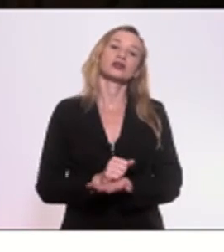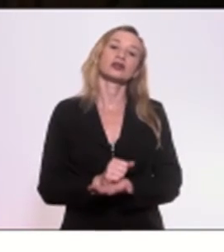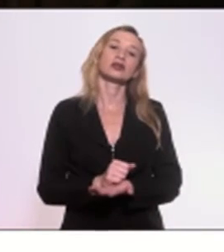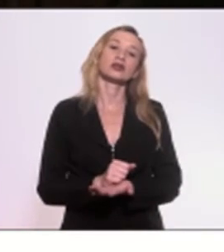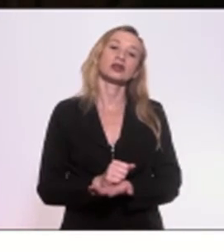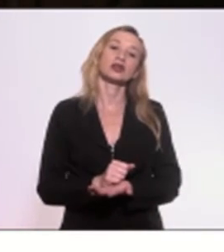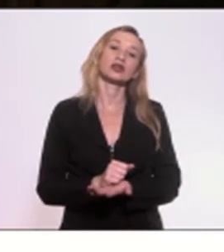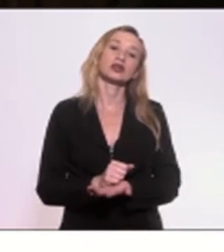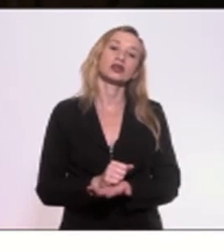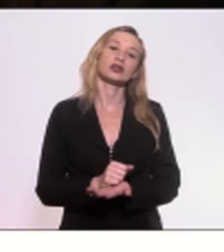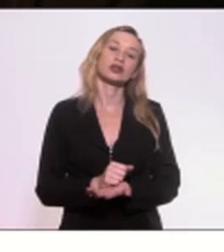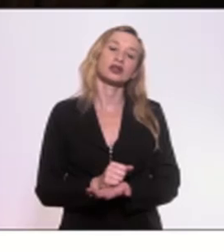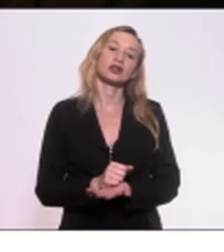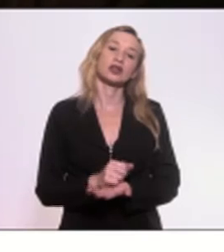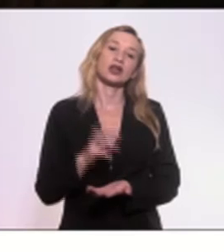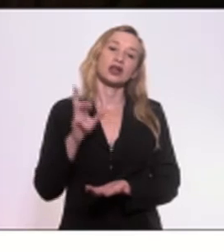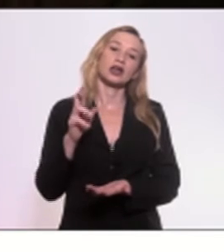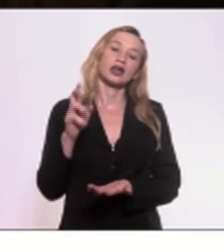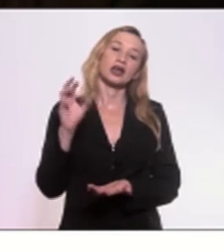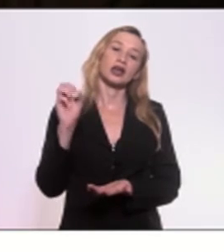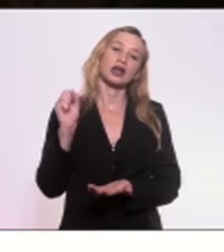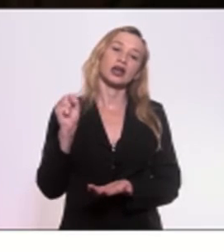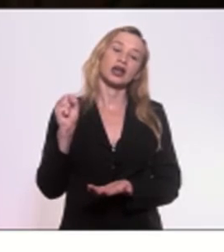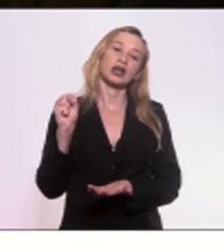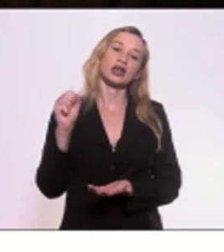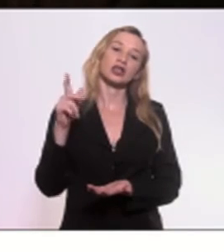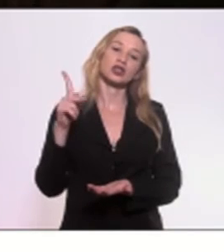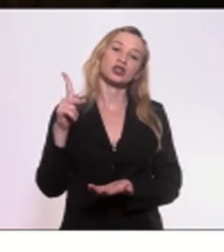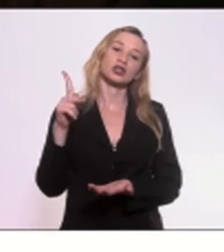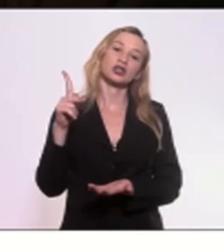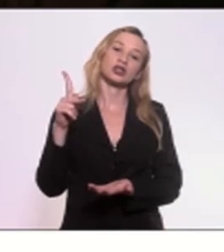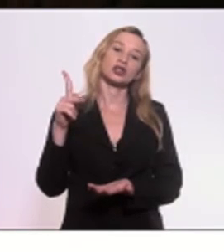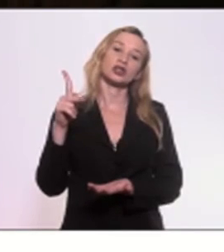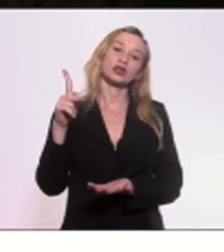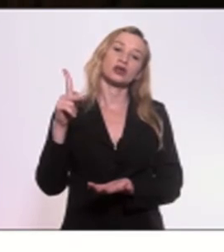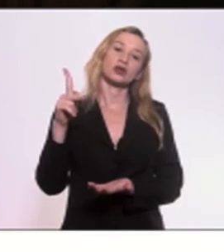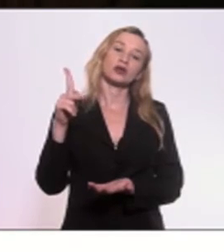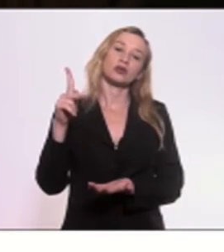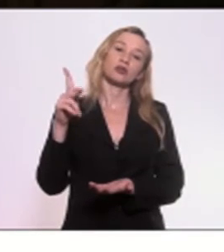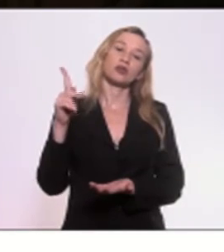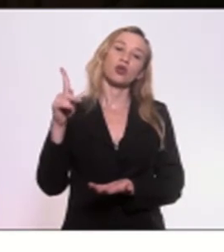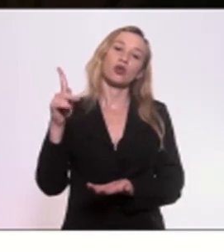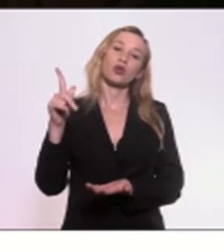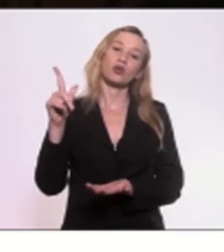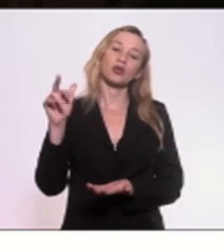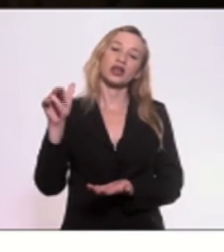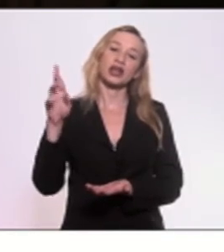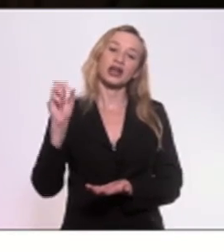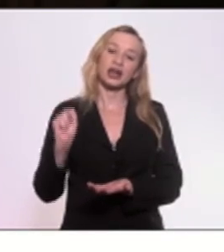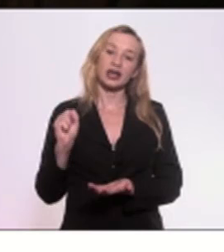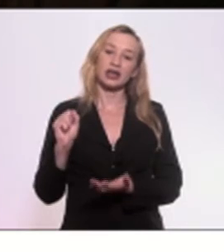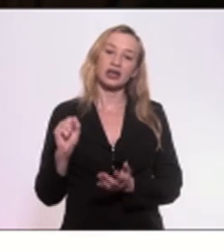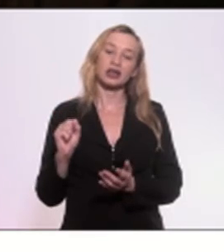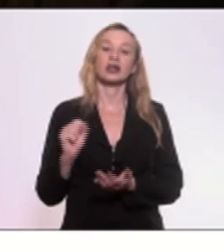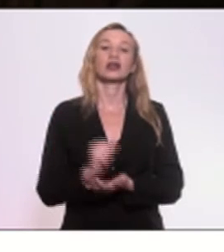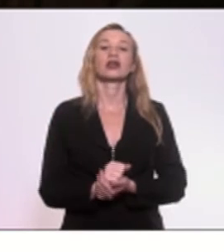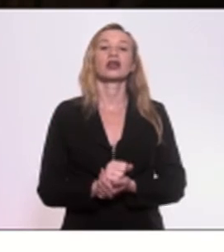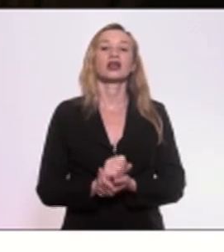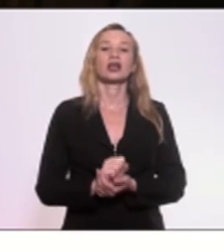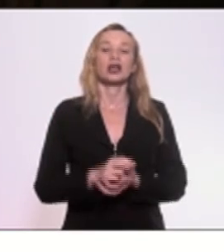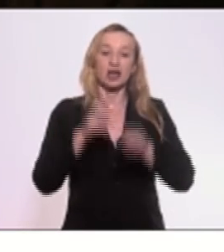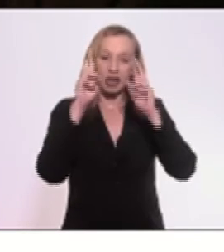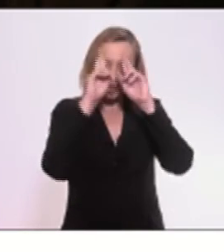palavra, res pública, respeito à coisa pública, e para manter